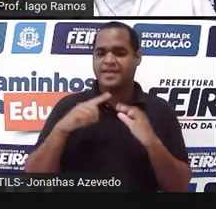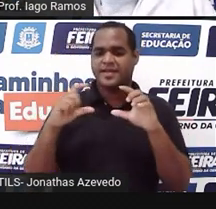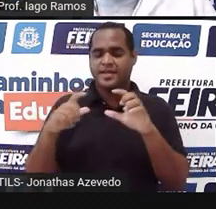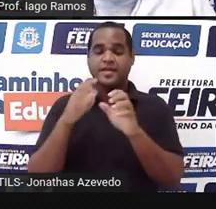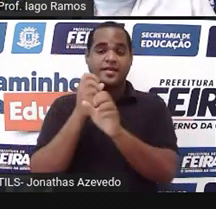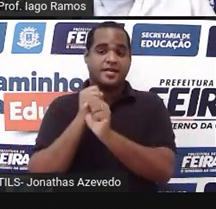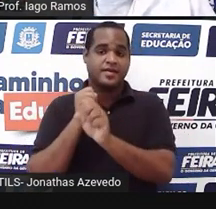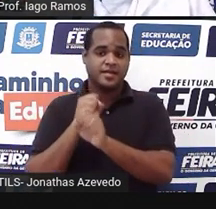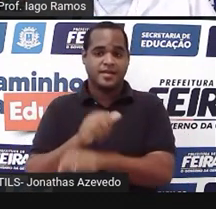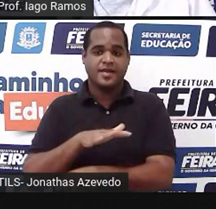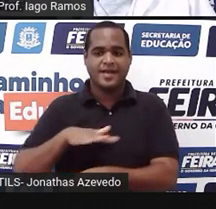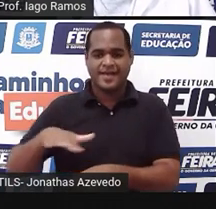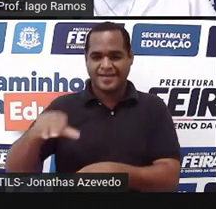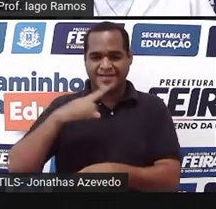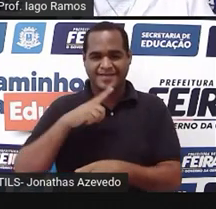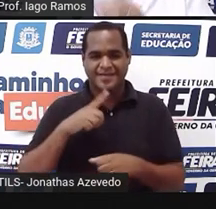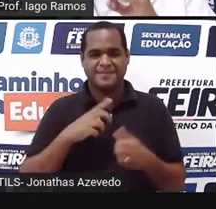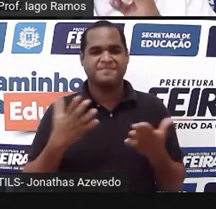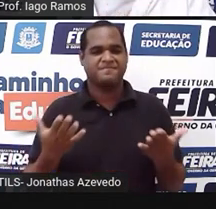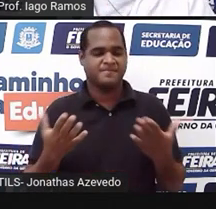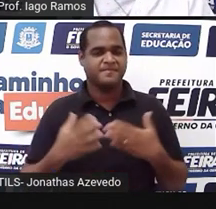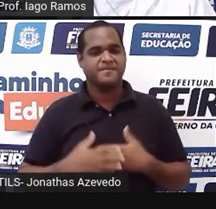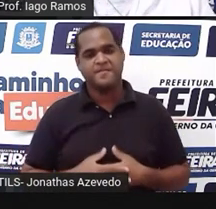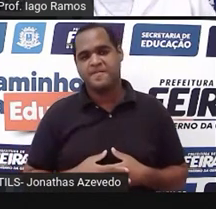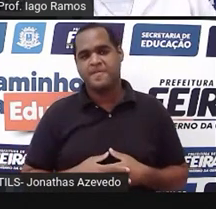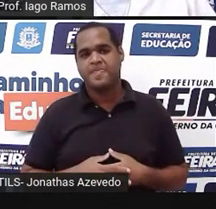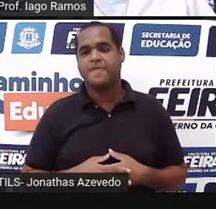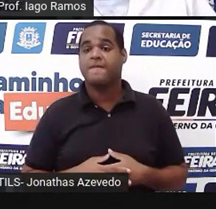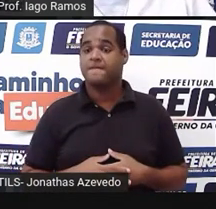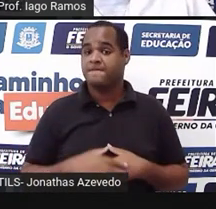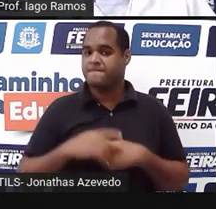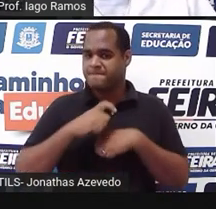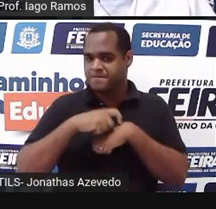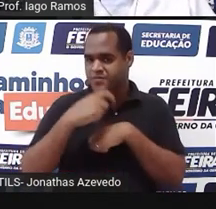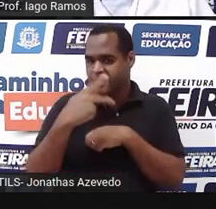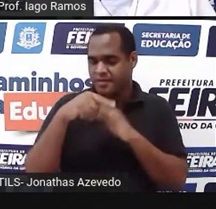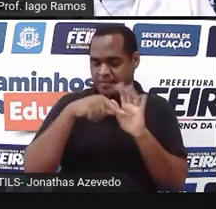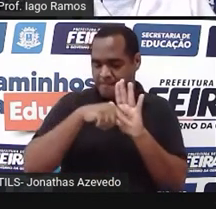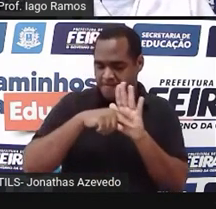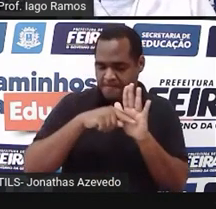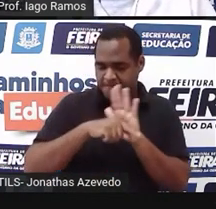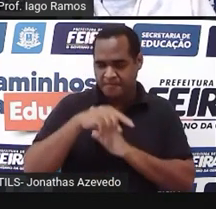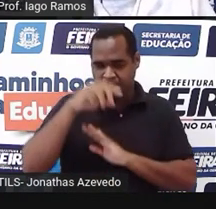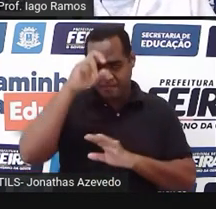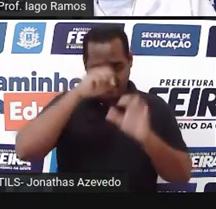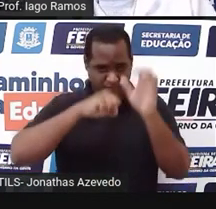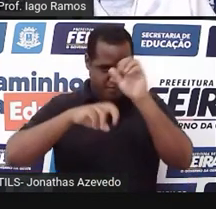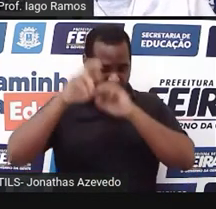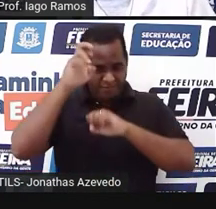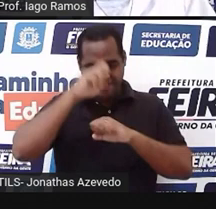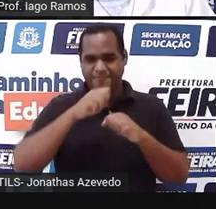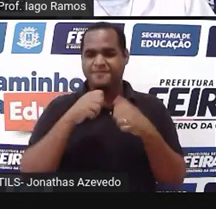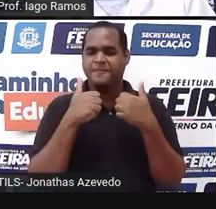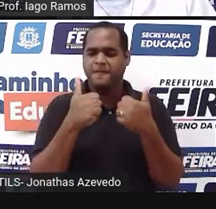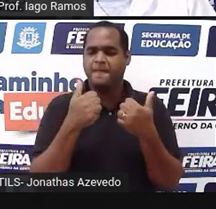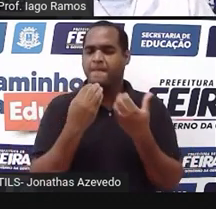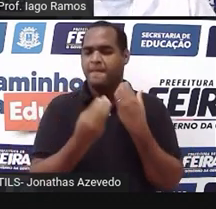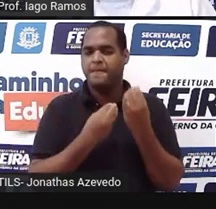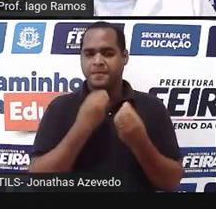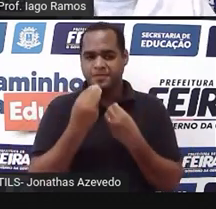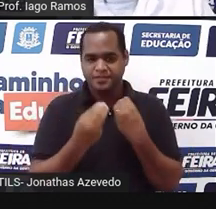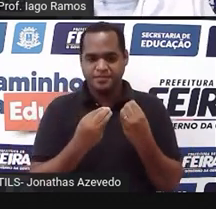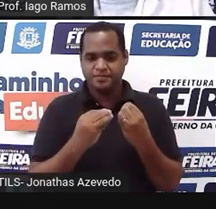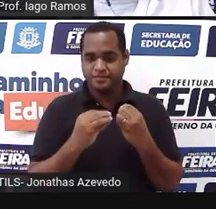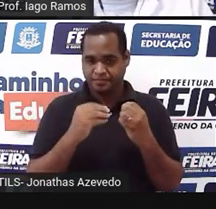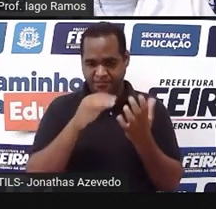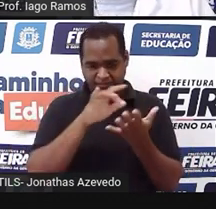cálculo da área de trapézio beleza hora de você avaliar o que você aprendeu nessa aula e você faz isso escrevendo um